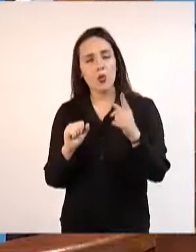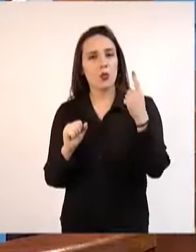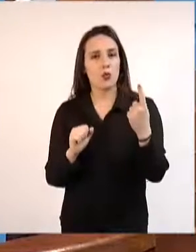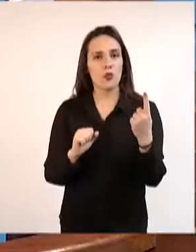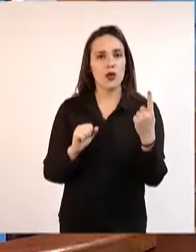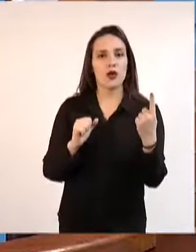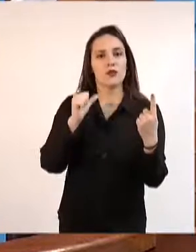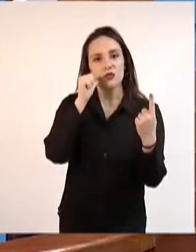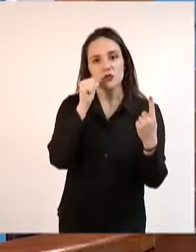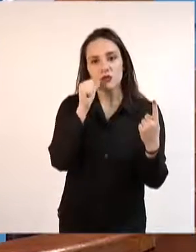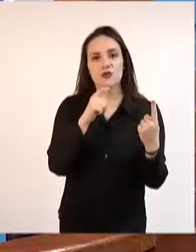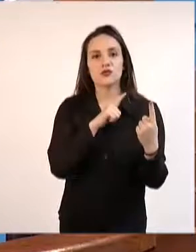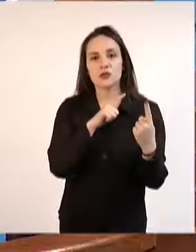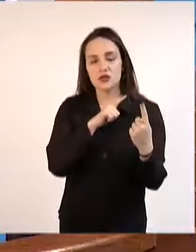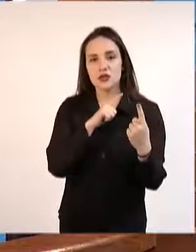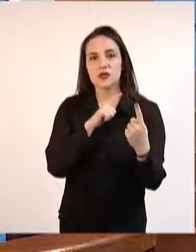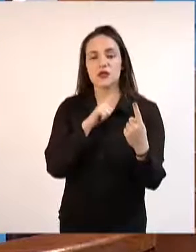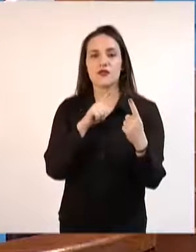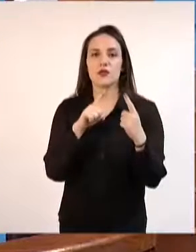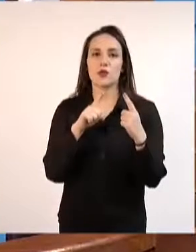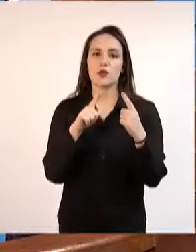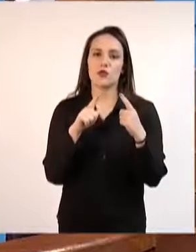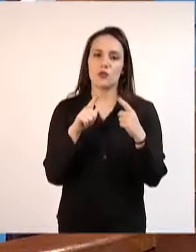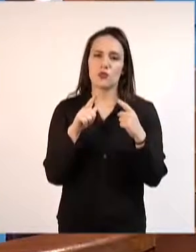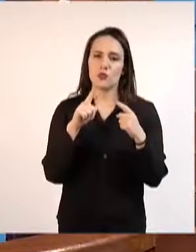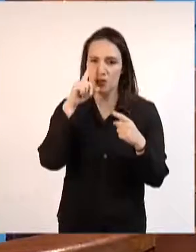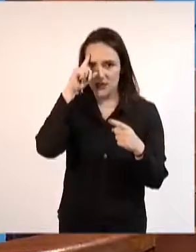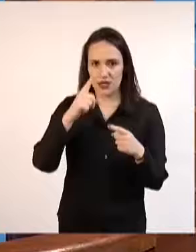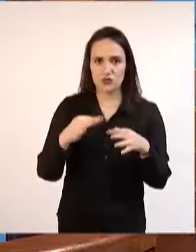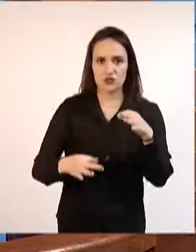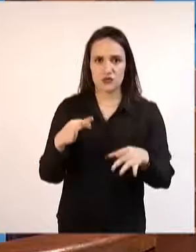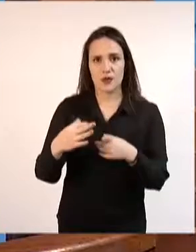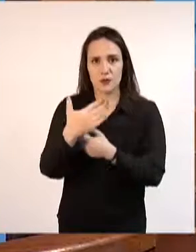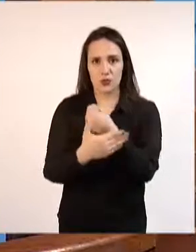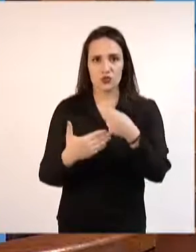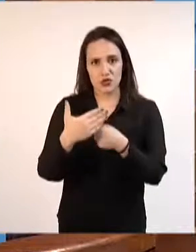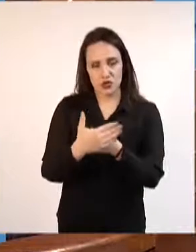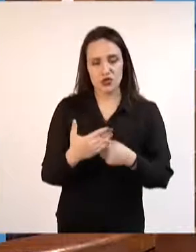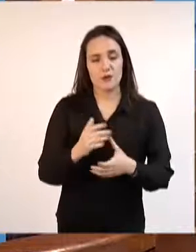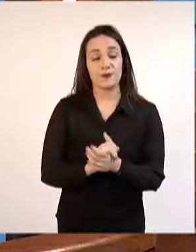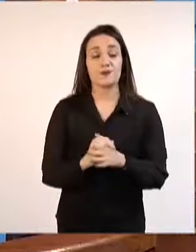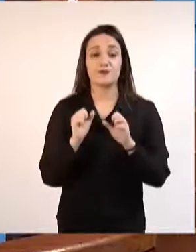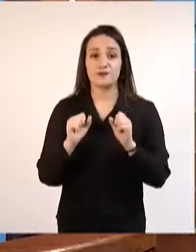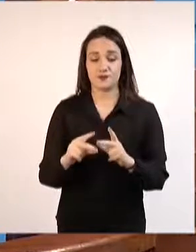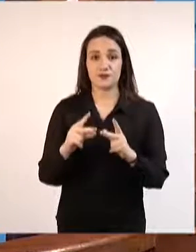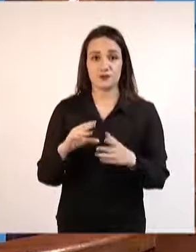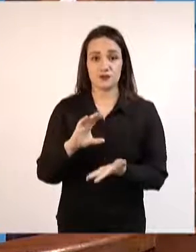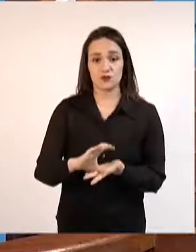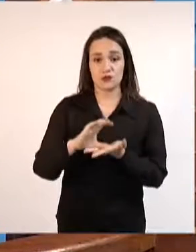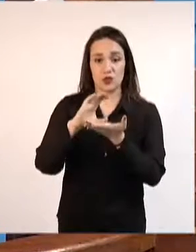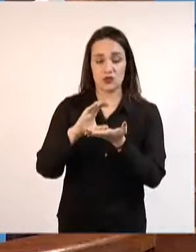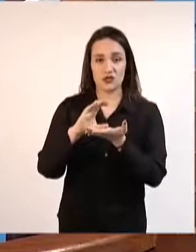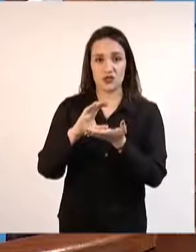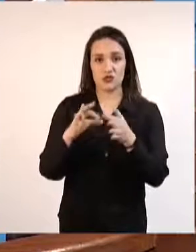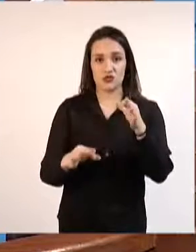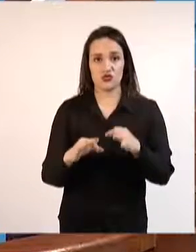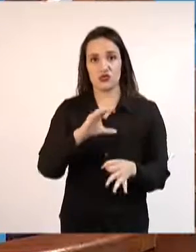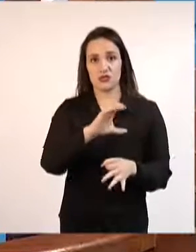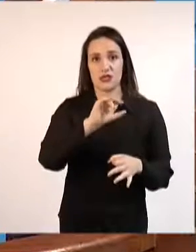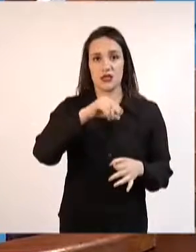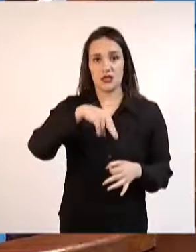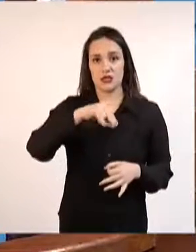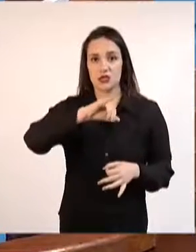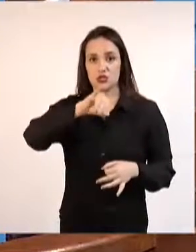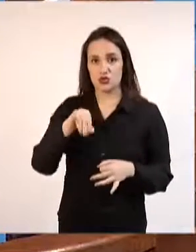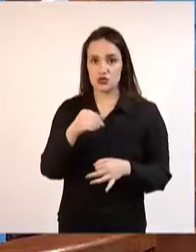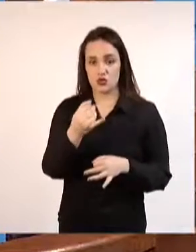para impedir que ela seja alvo da violência doméstica. Segundo dados do Conselho Nacional de Justiça, CNJ, obtidos